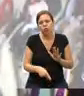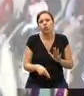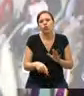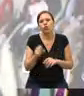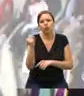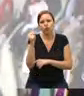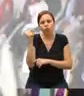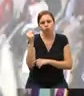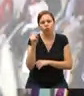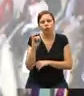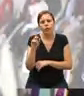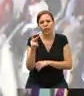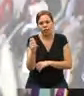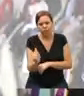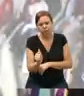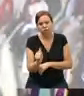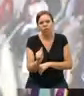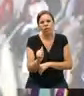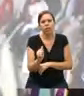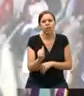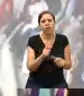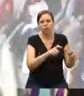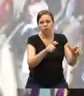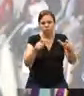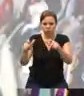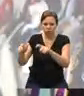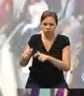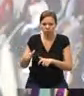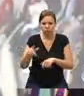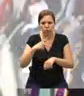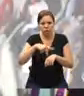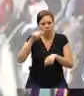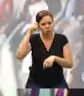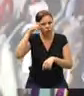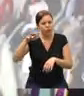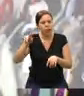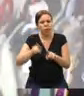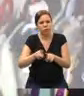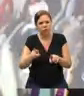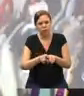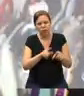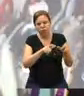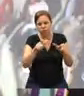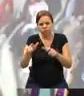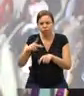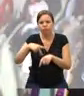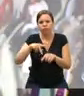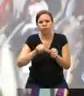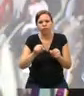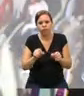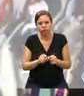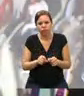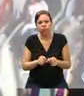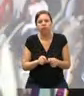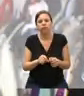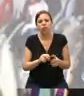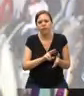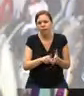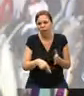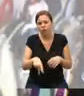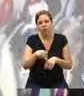ilha de Madagascar e também agora o campo de refugiados de Desaleka, né, no Malawi, são